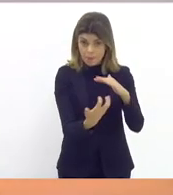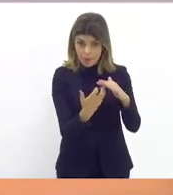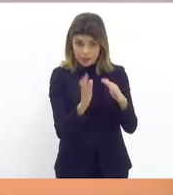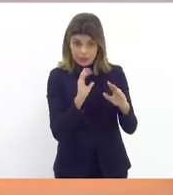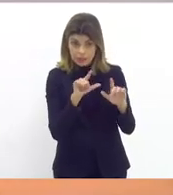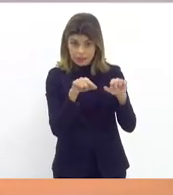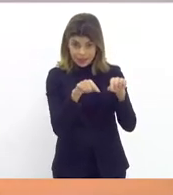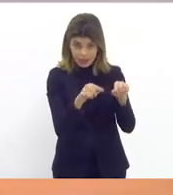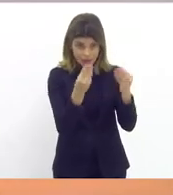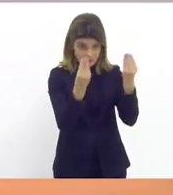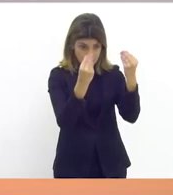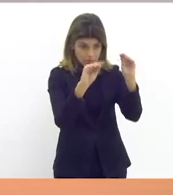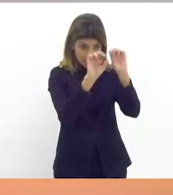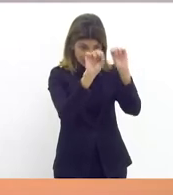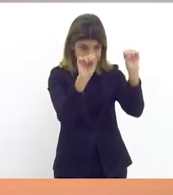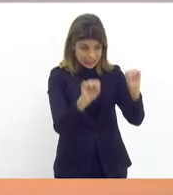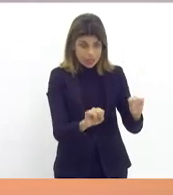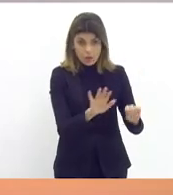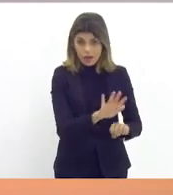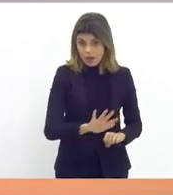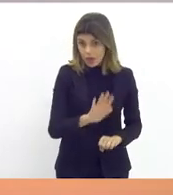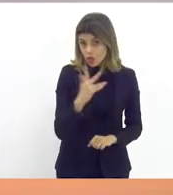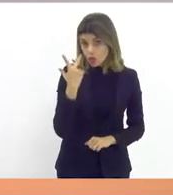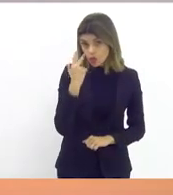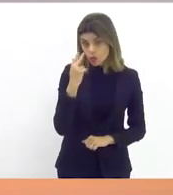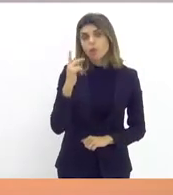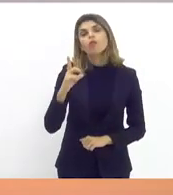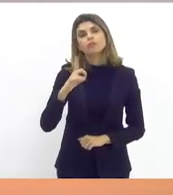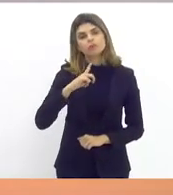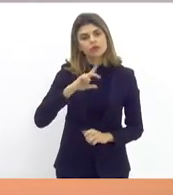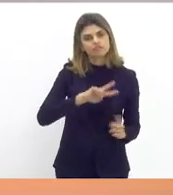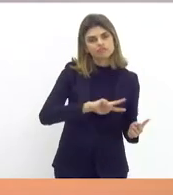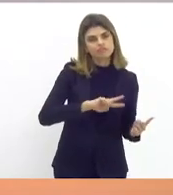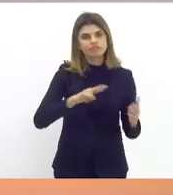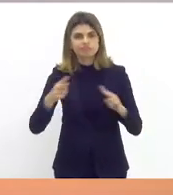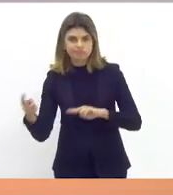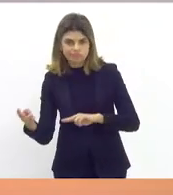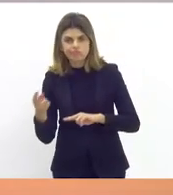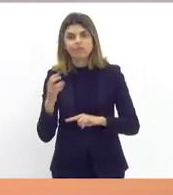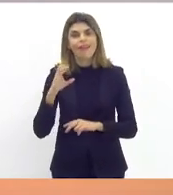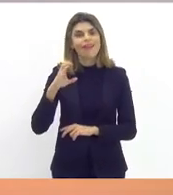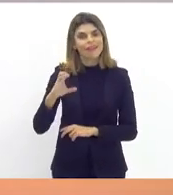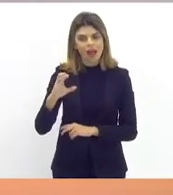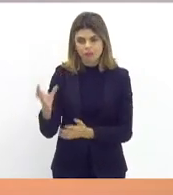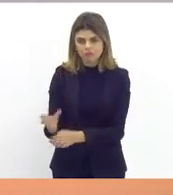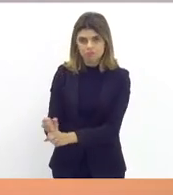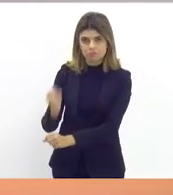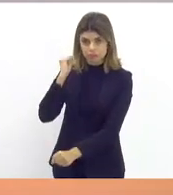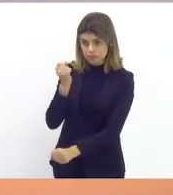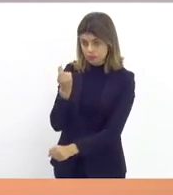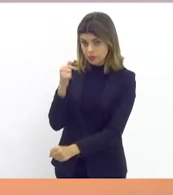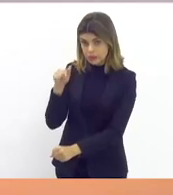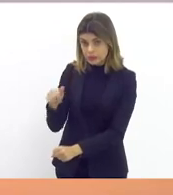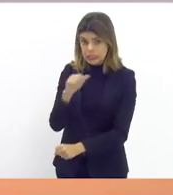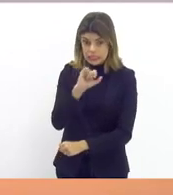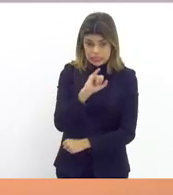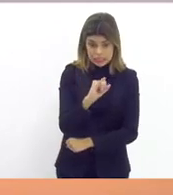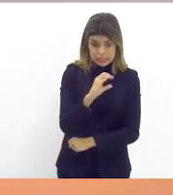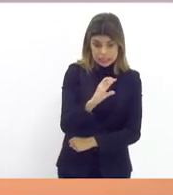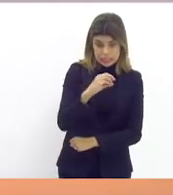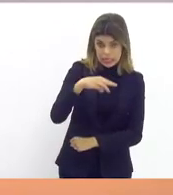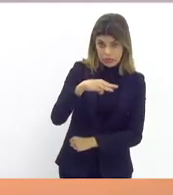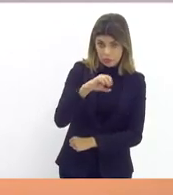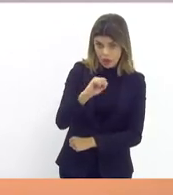sistema normal do Simples, ele vai transferir crédito no montante que ele tiver recolhido. Então, o que ele tiver recolhido de BSCBS vai dar